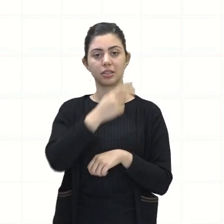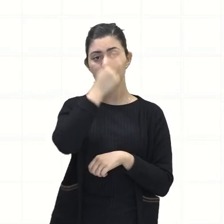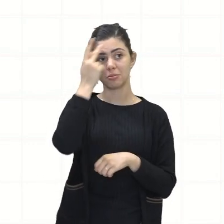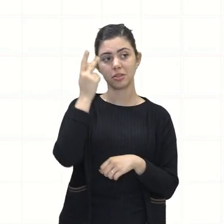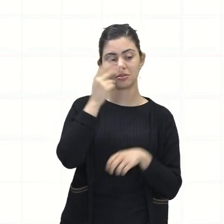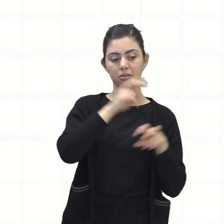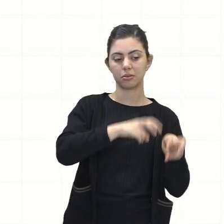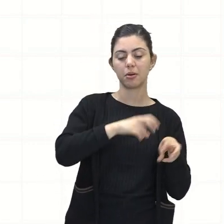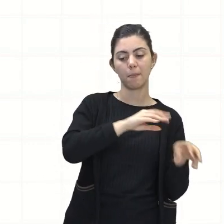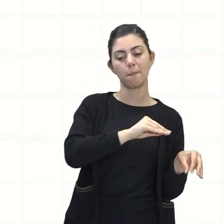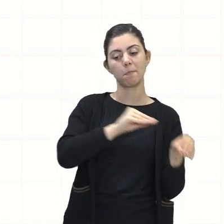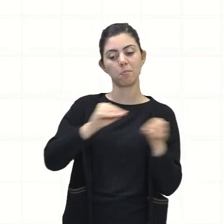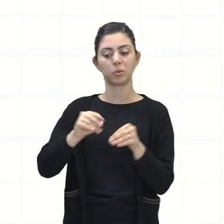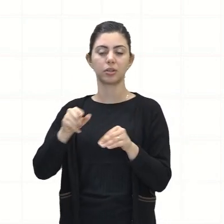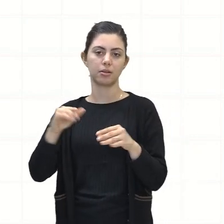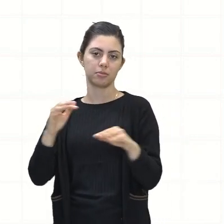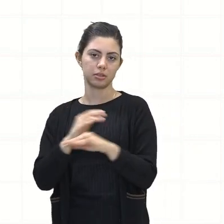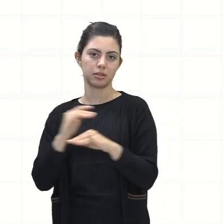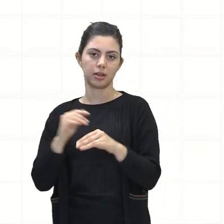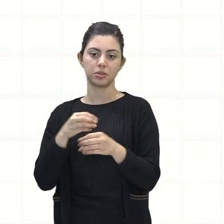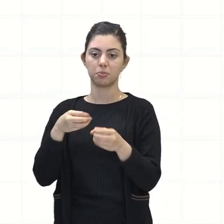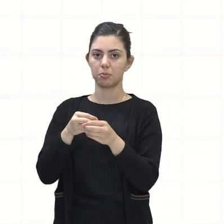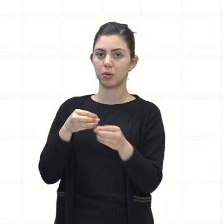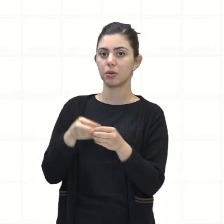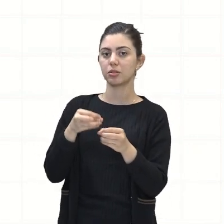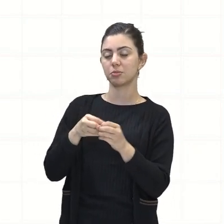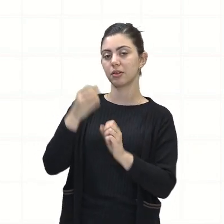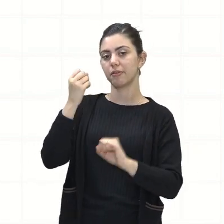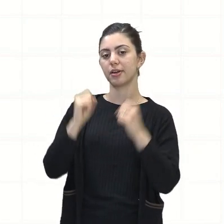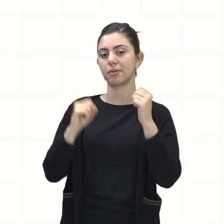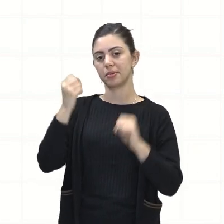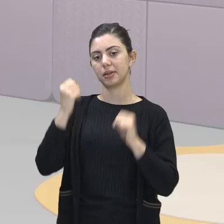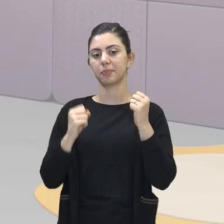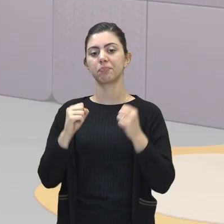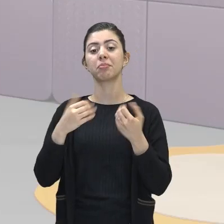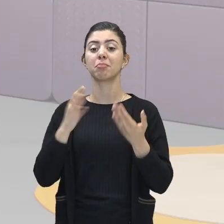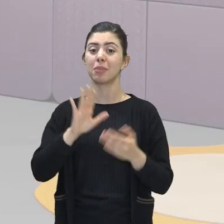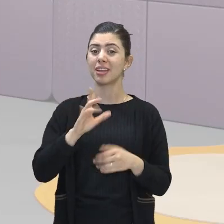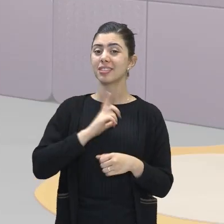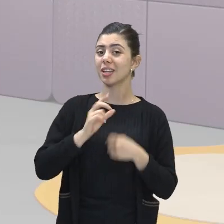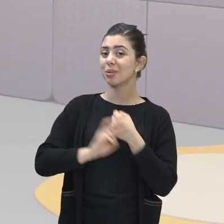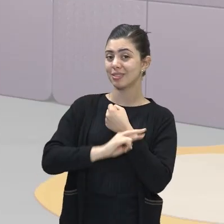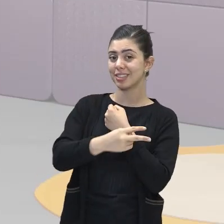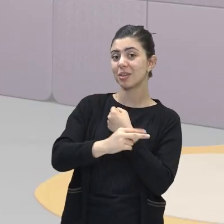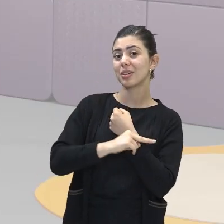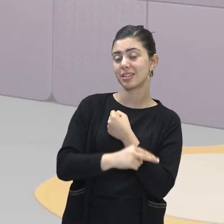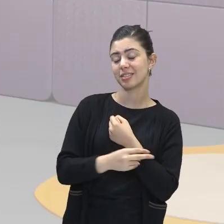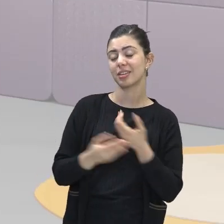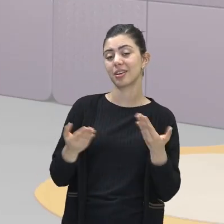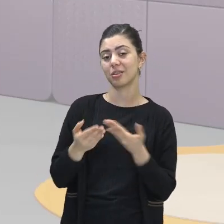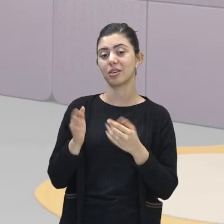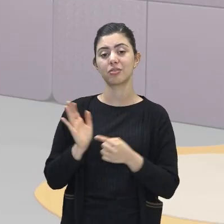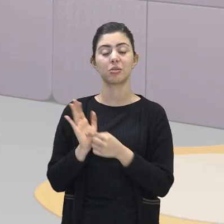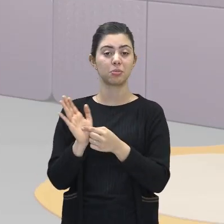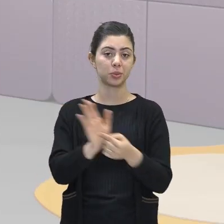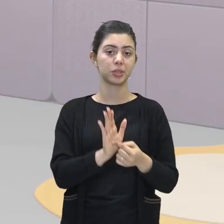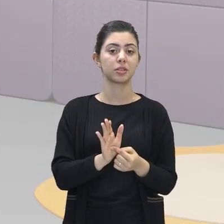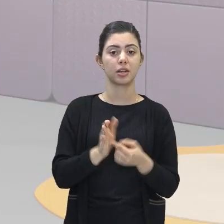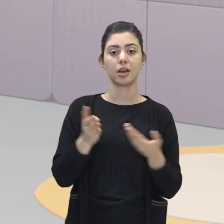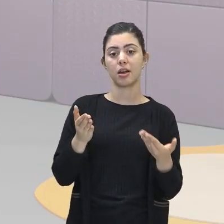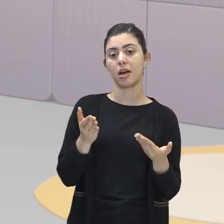viver nessas áreas. E isso, pessoal, gerou esse tipo de consequência que a gente vai ver agora aqui, né? A gente vai mostrar para vocês agora